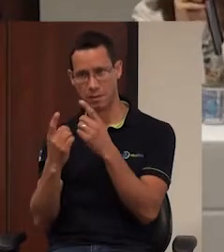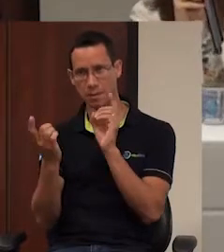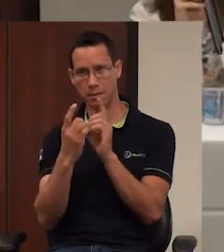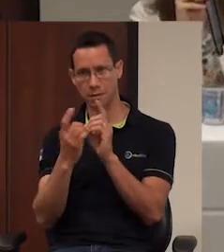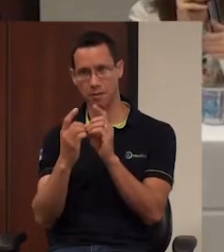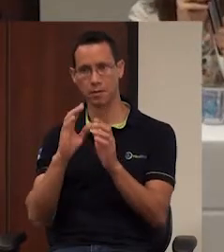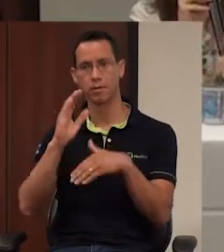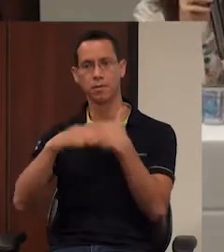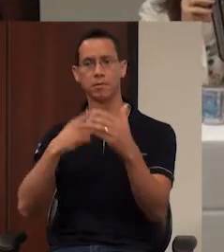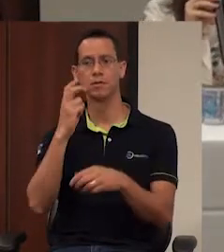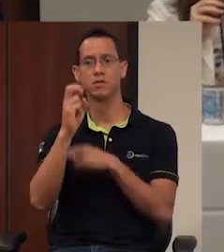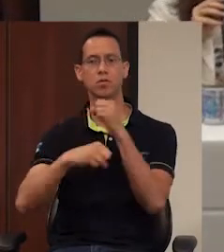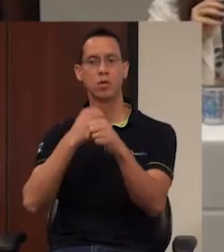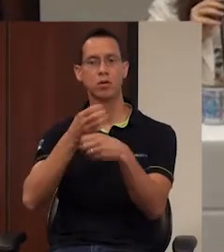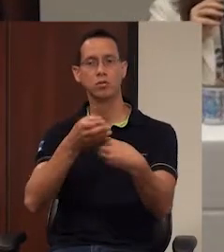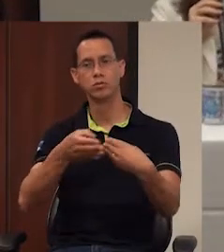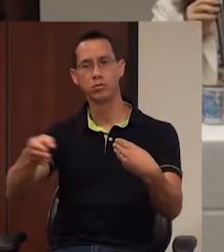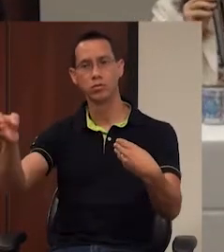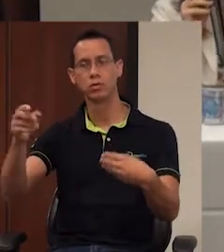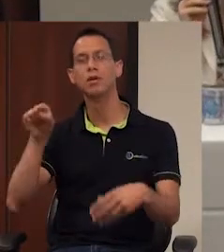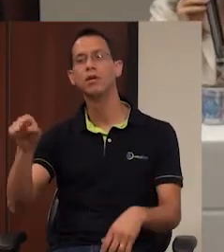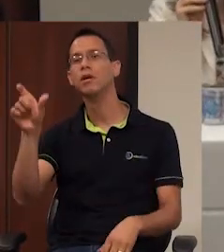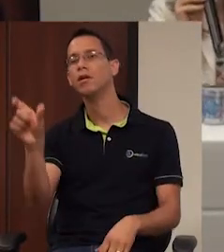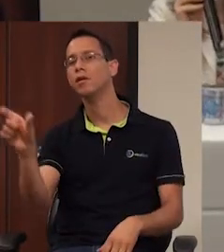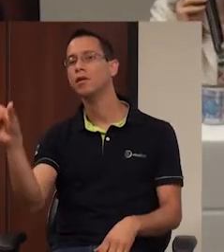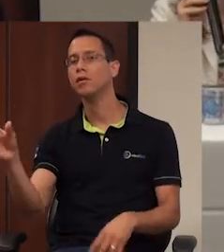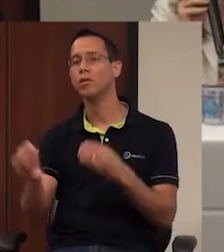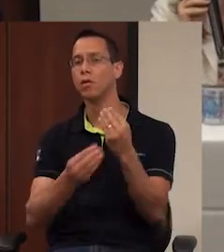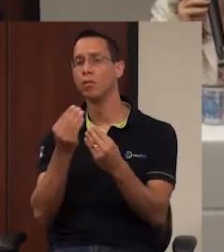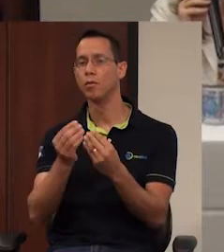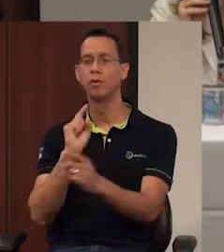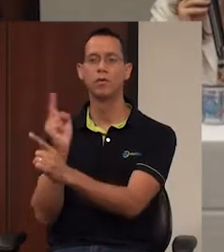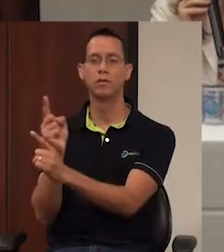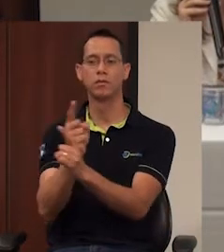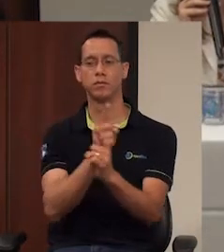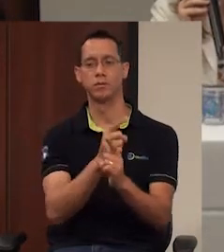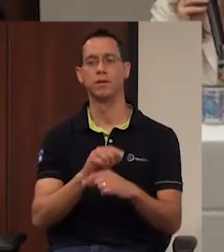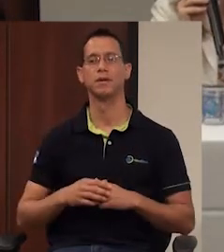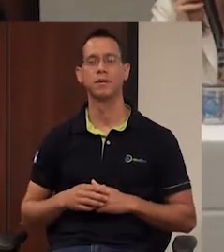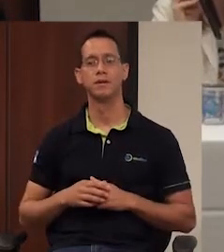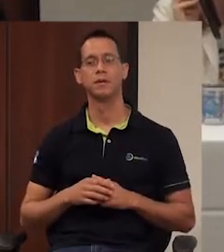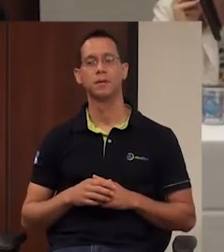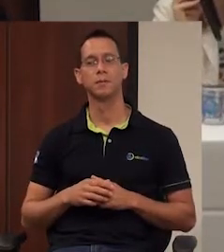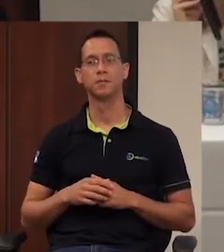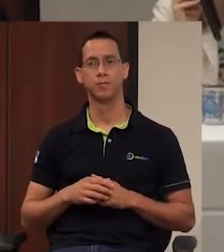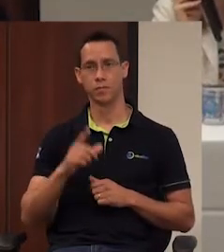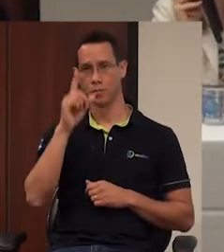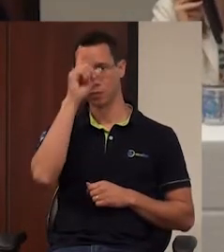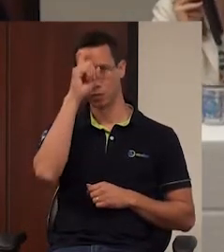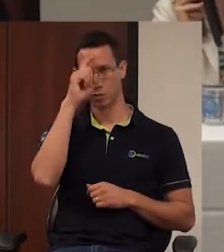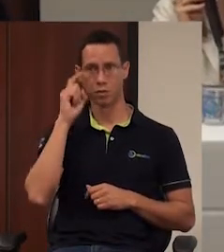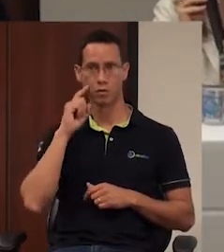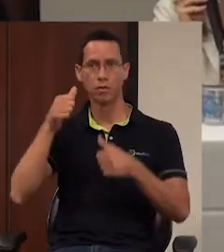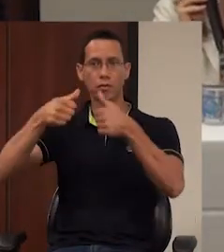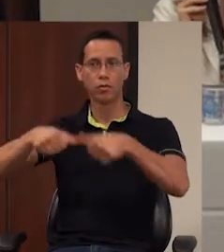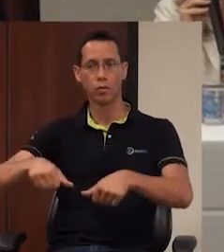episódio, 5 anos depois, a situação dessas pessoas. E eles constataram que o tempo médio de hospitalização dessas pessoas